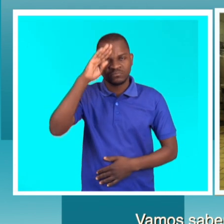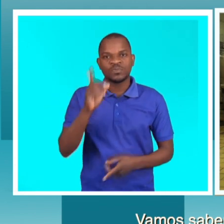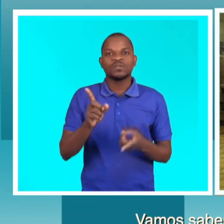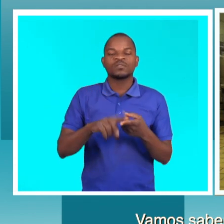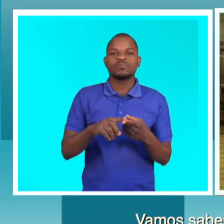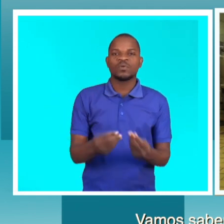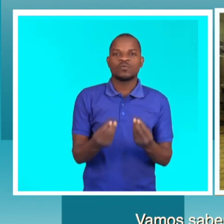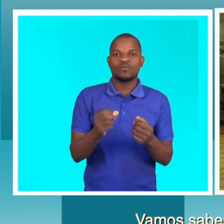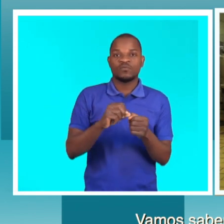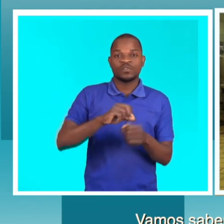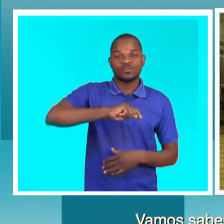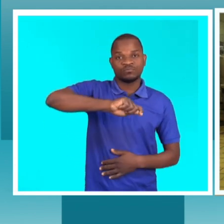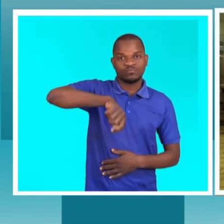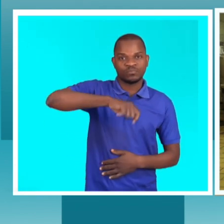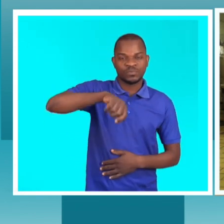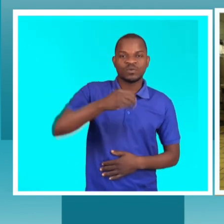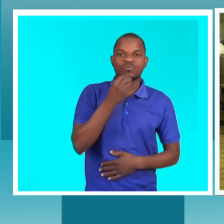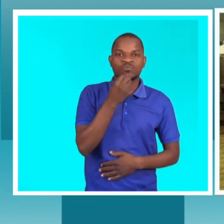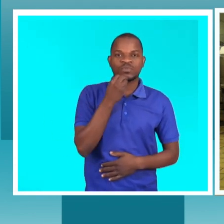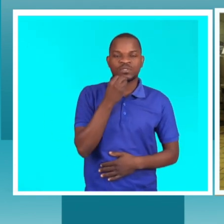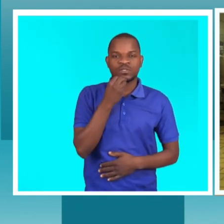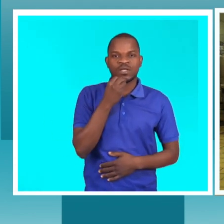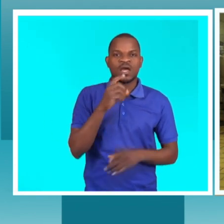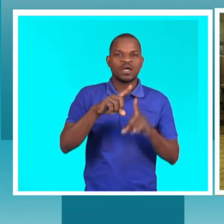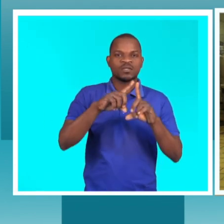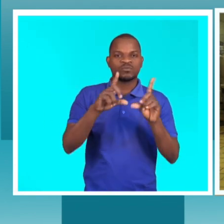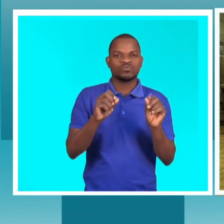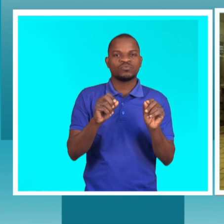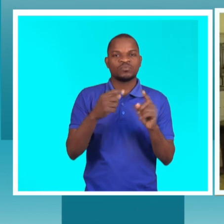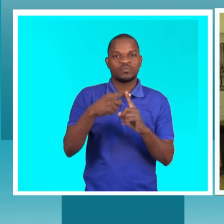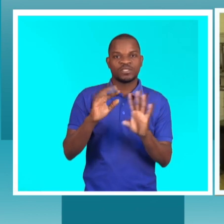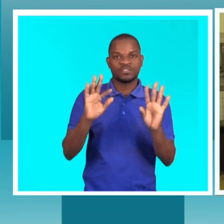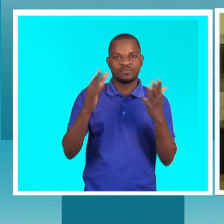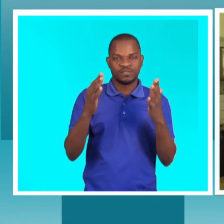também dos alimentos aqui no espaço Mais Vida. Para